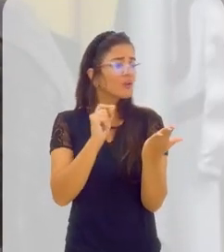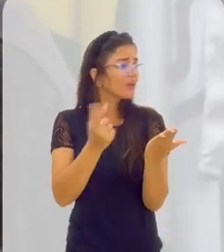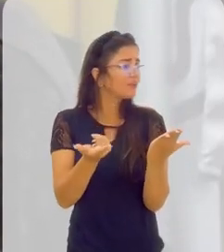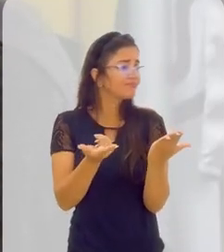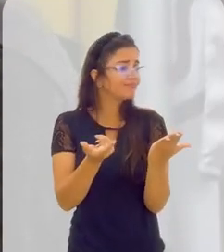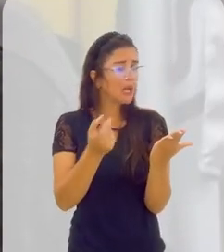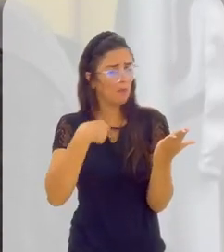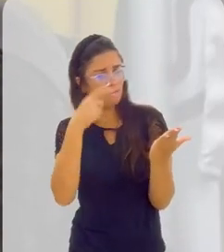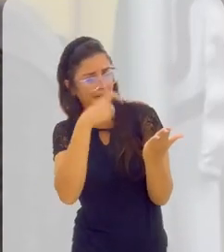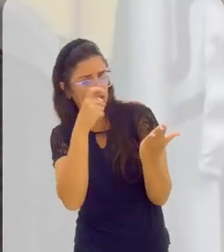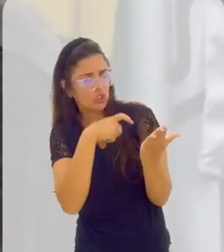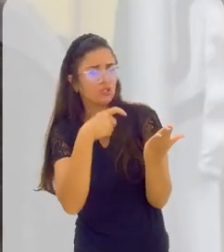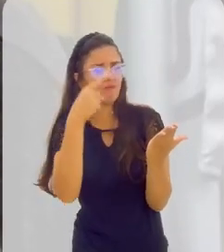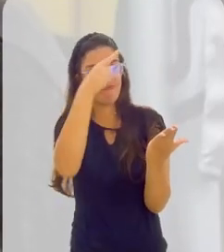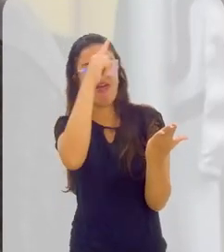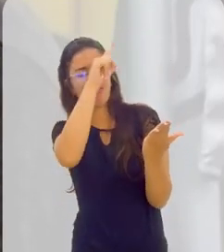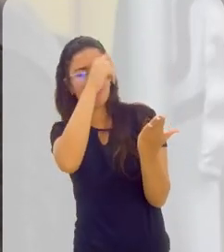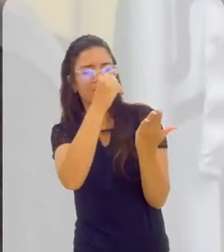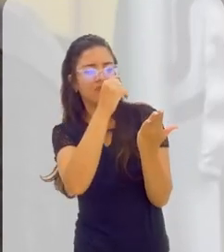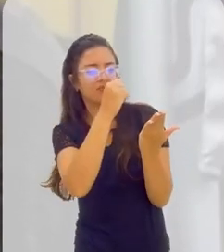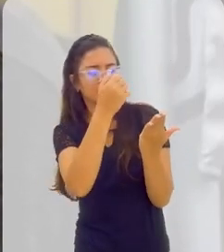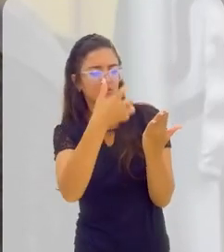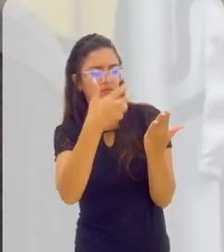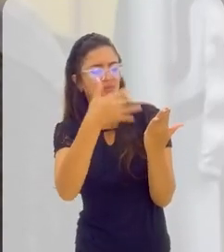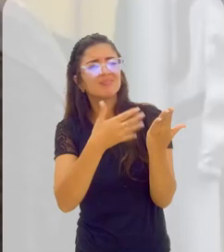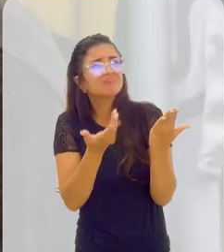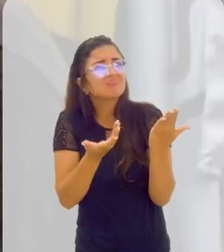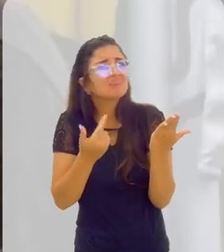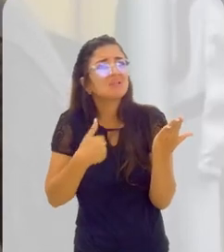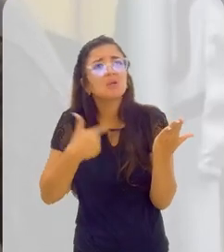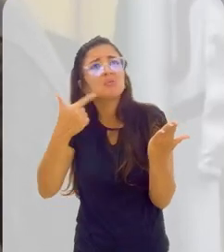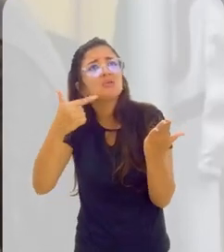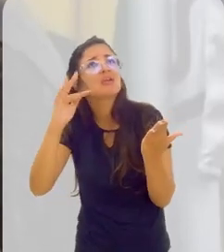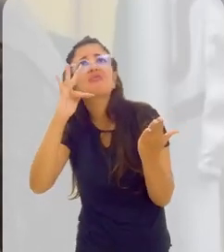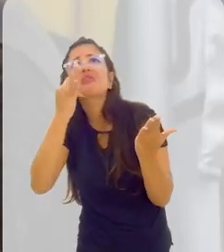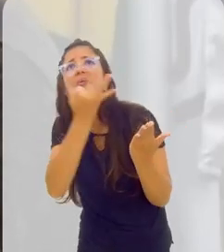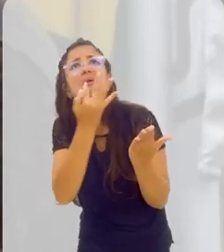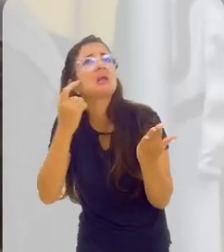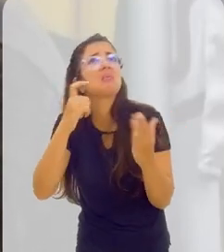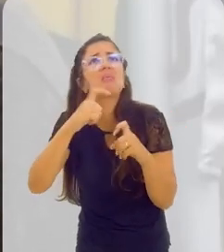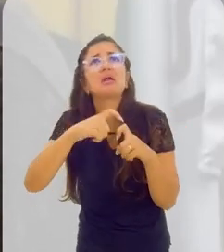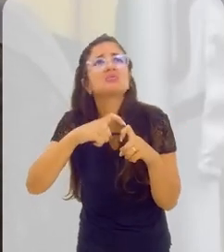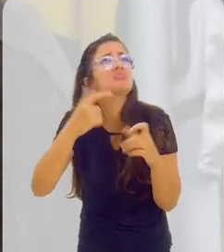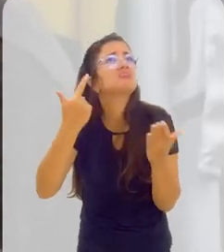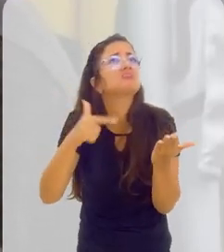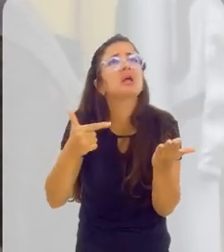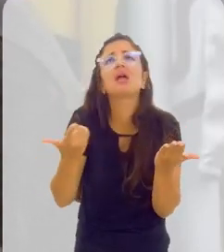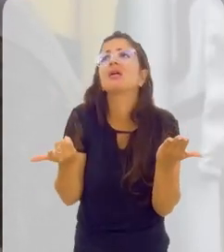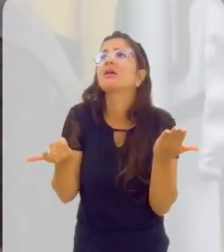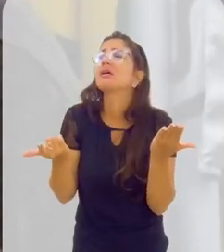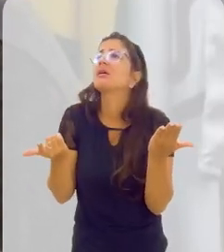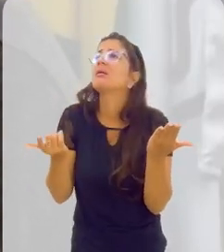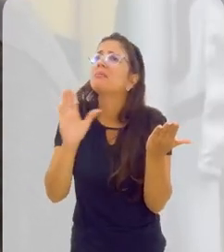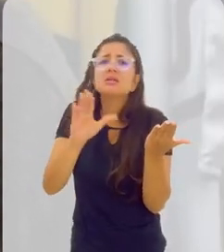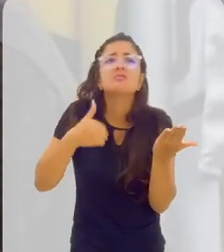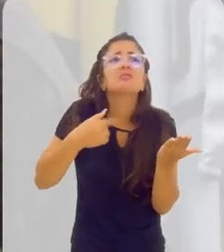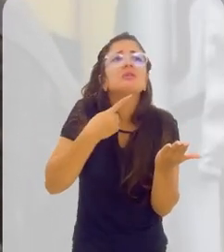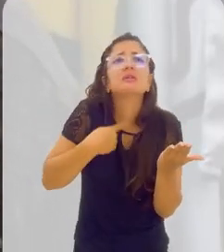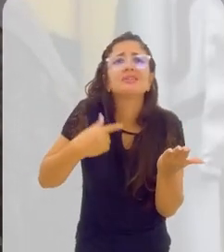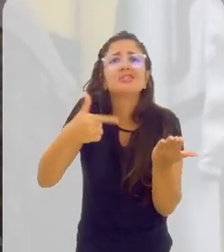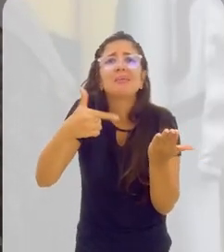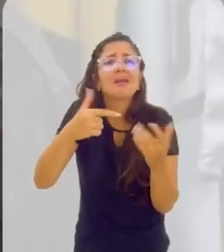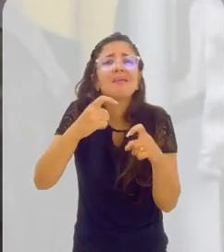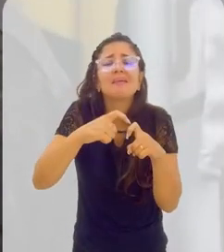essa eu sempre quis eu não sei eu não tenho família de médico já não veio de família de médico mas era uma profissão que eu queria